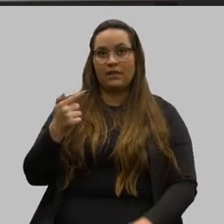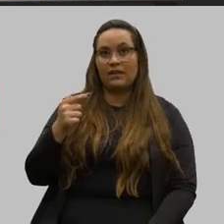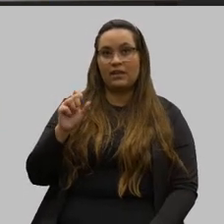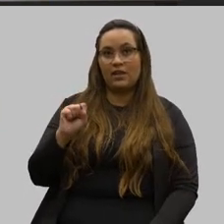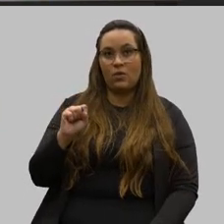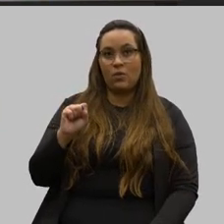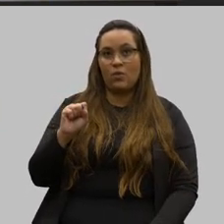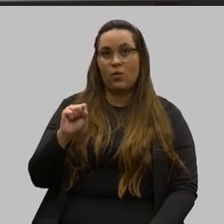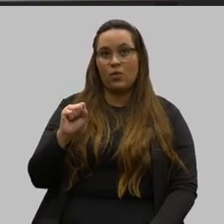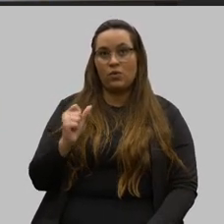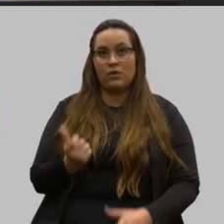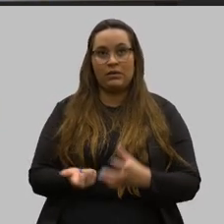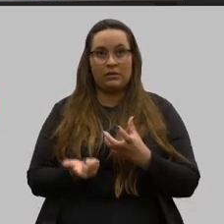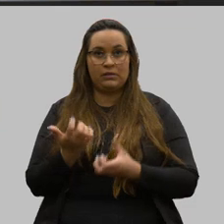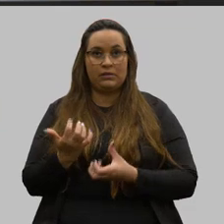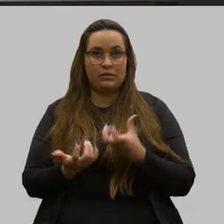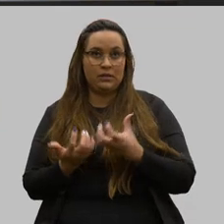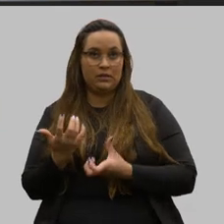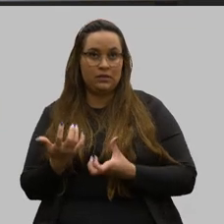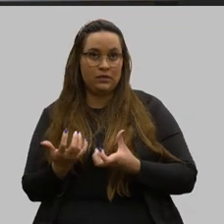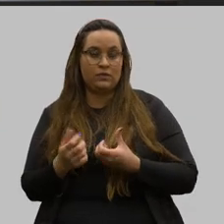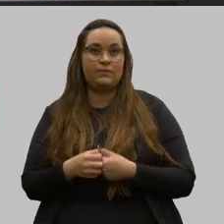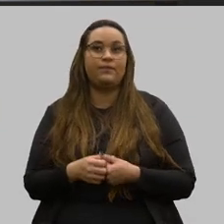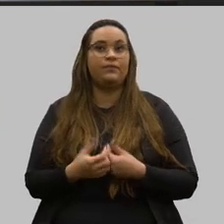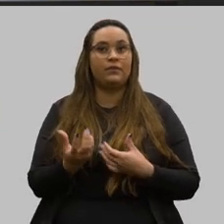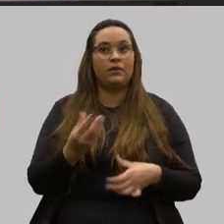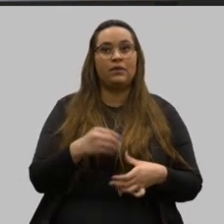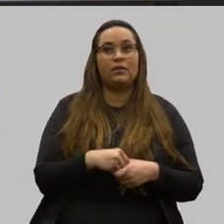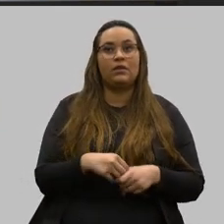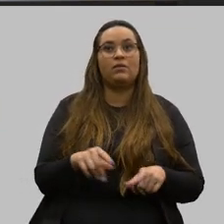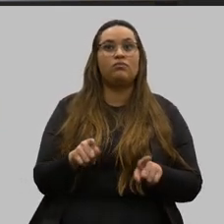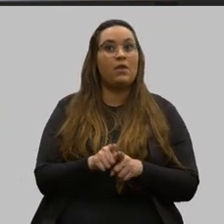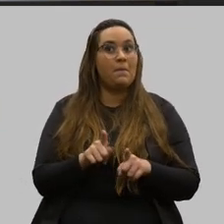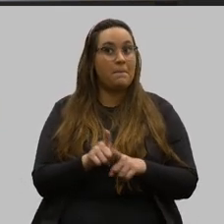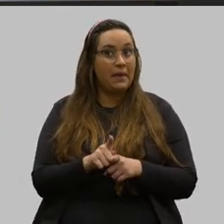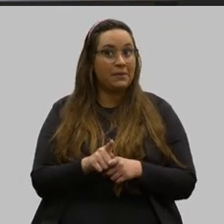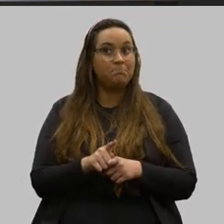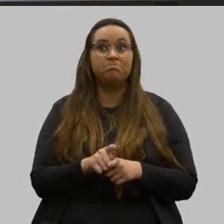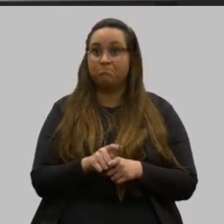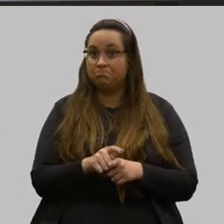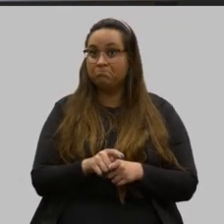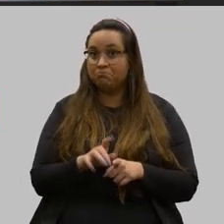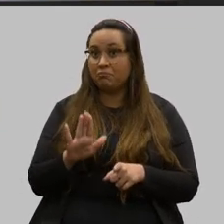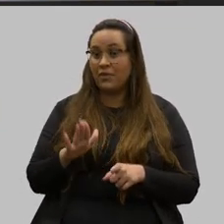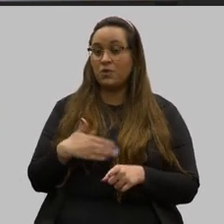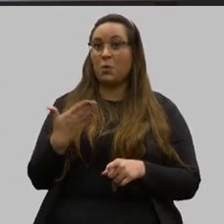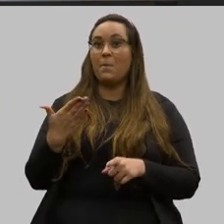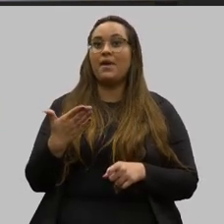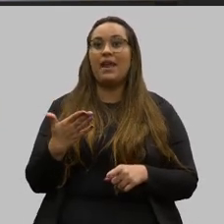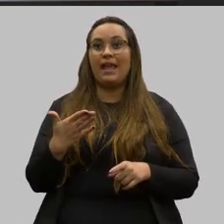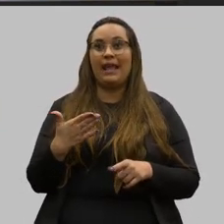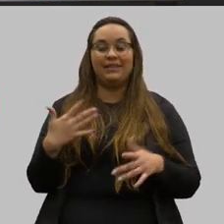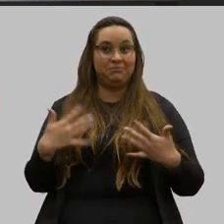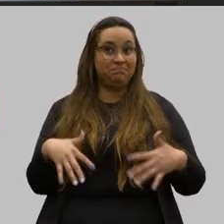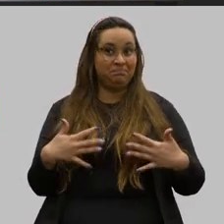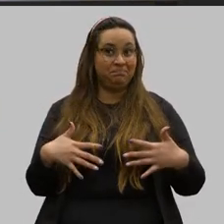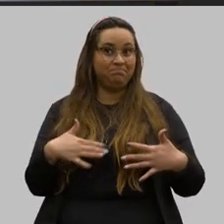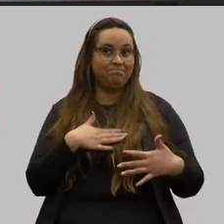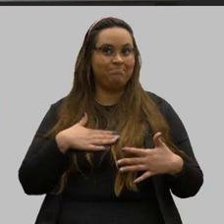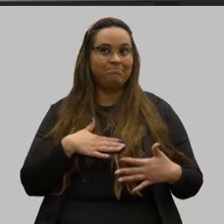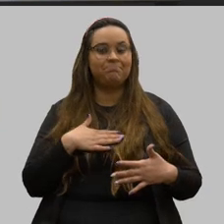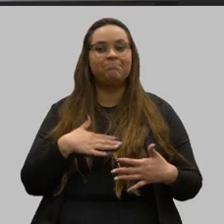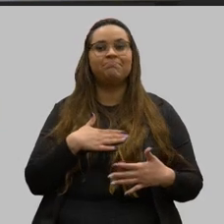centos do CFO e temos a grata surpresa e a grata satisfação de sermos